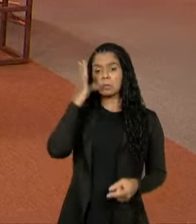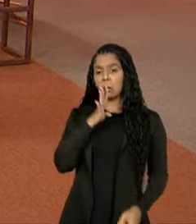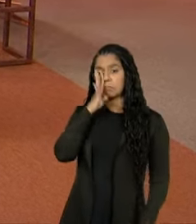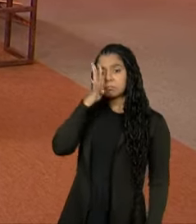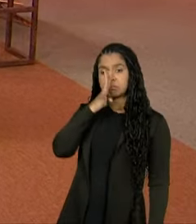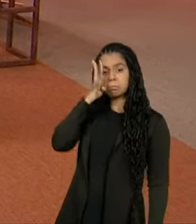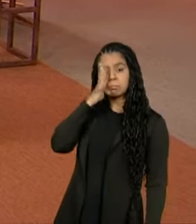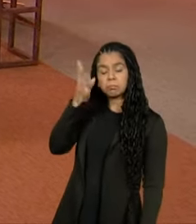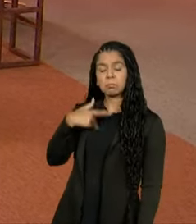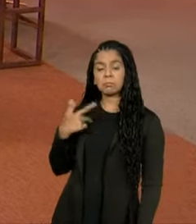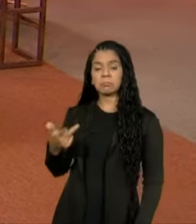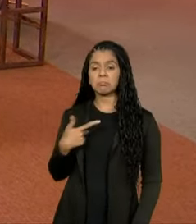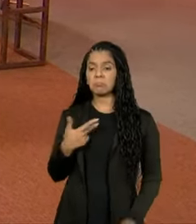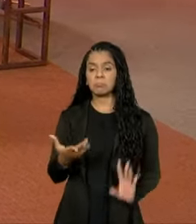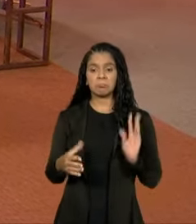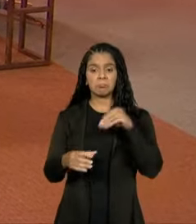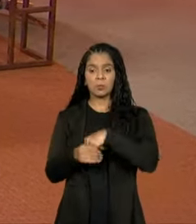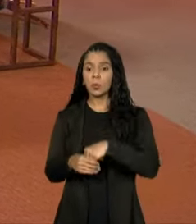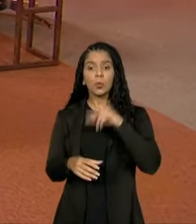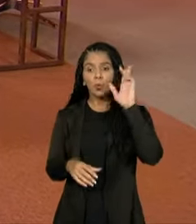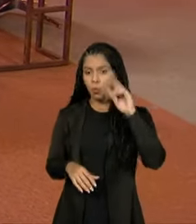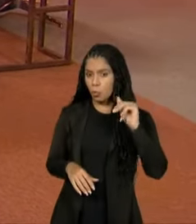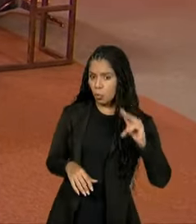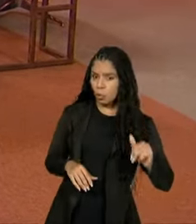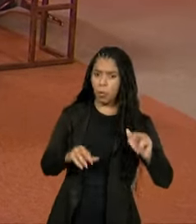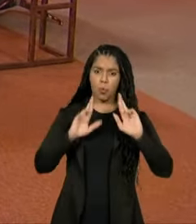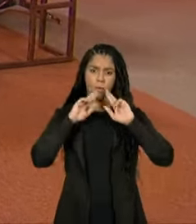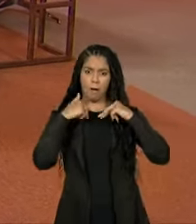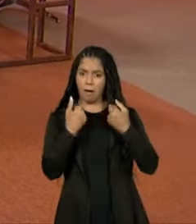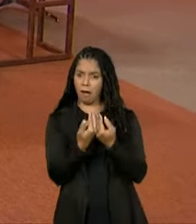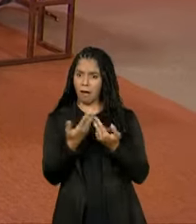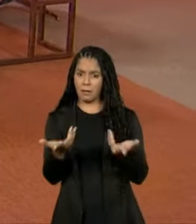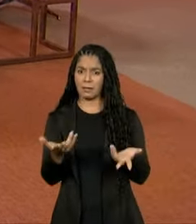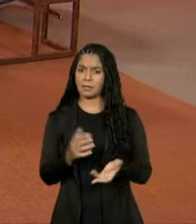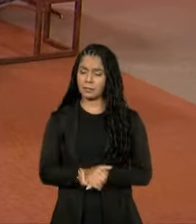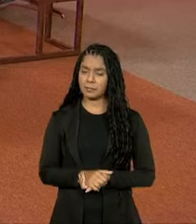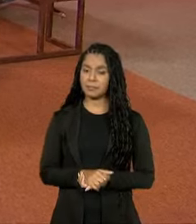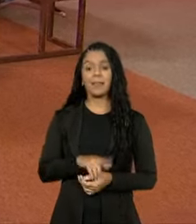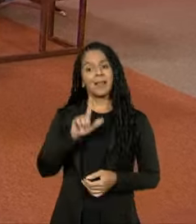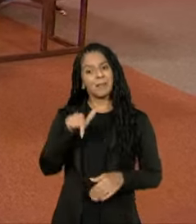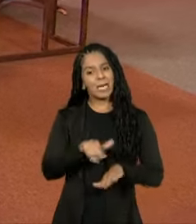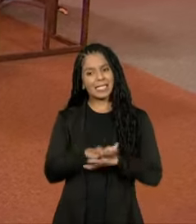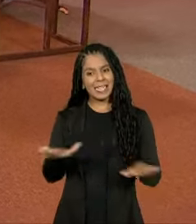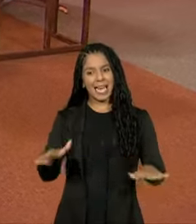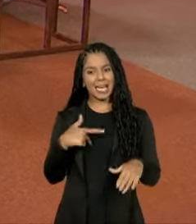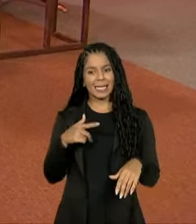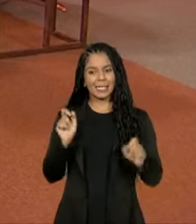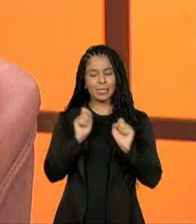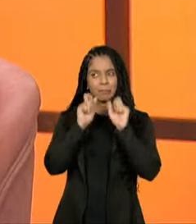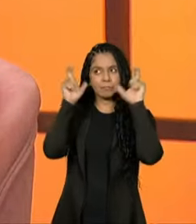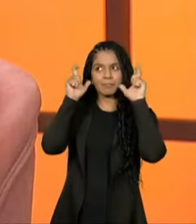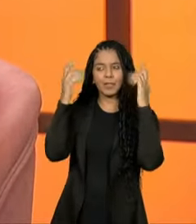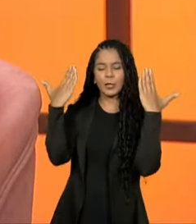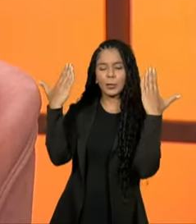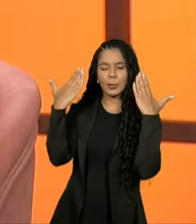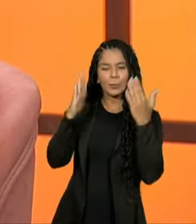dentro, que se filia, mas nunca esteve numa reunião mais... Mas é assim, entendeu? Que ele não desperta suspeita, né, Amado? Mas, por exemplo, ele não estava assim.